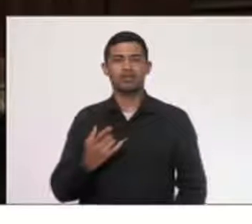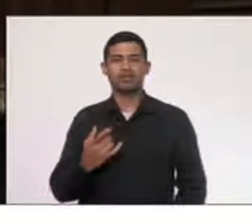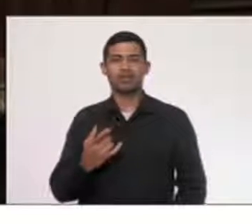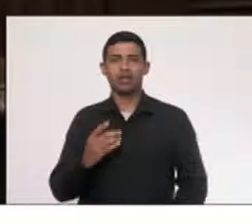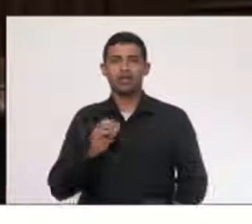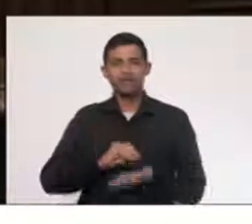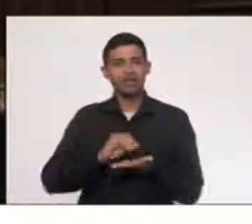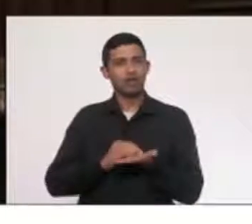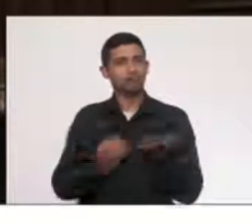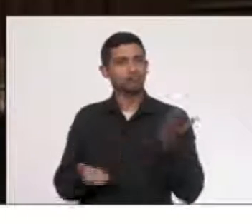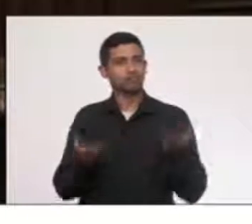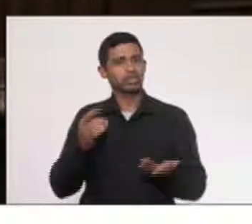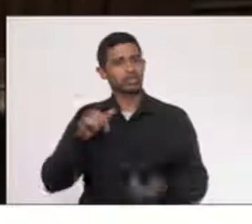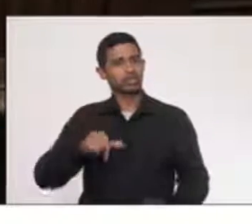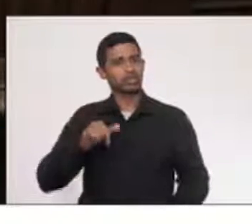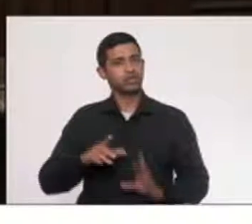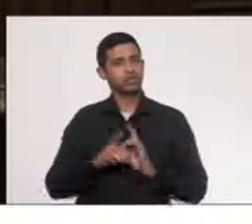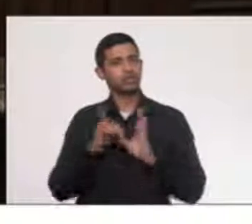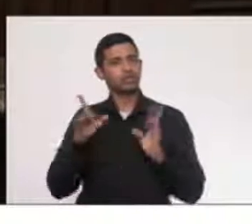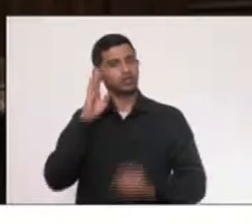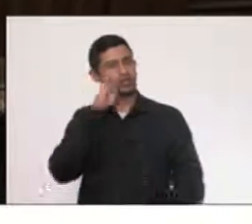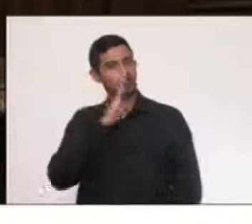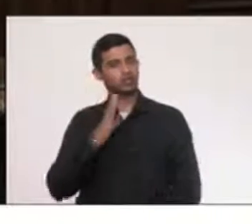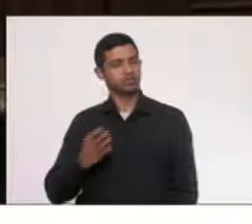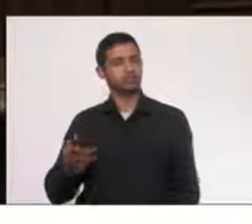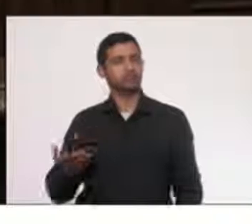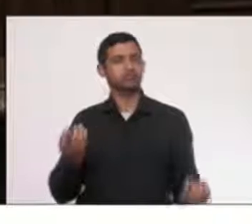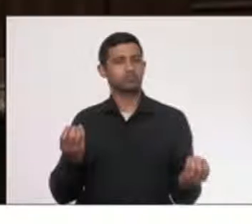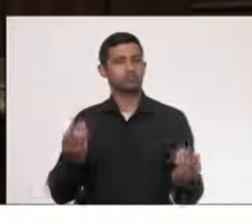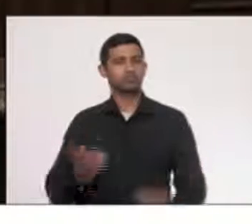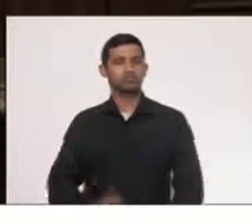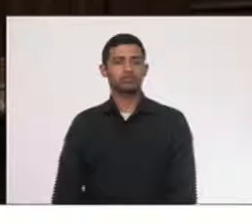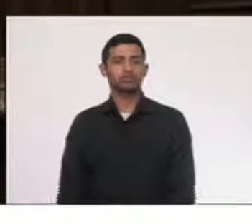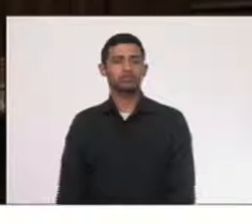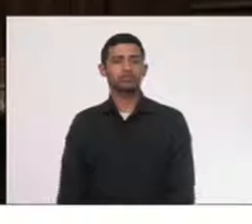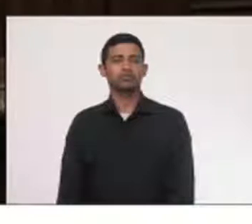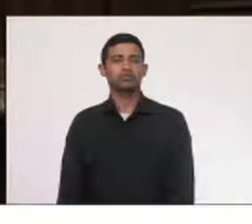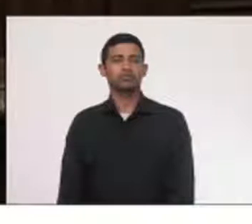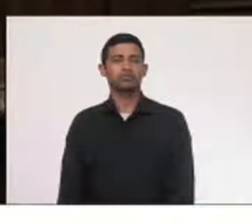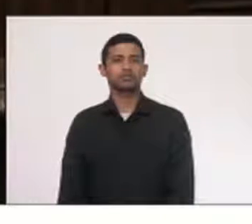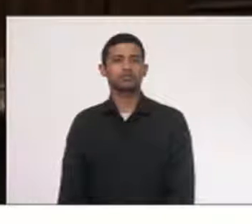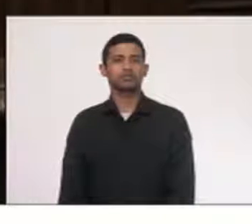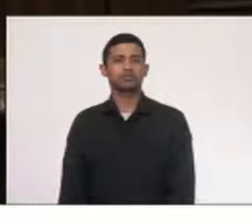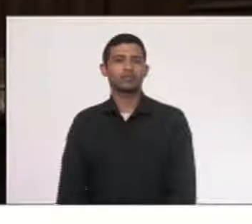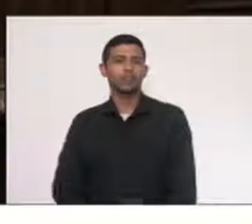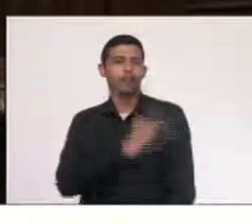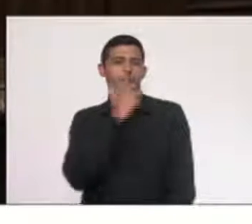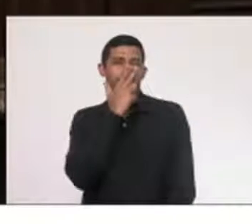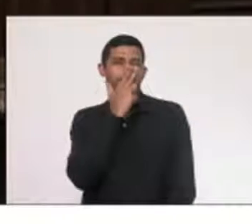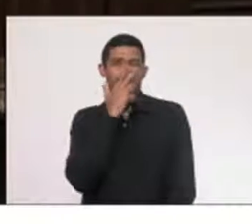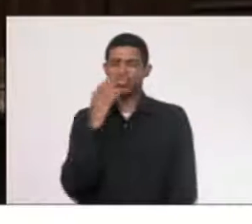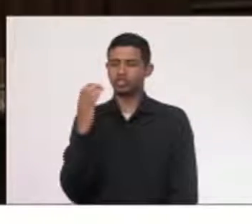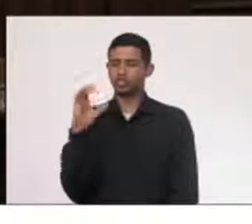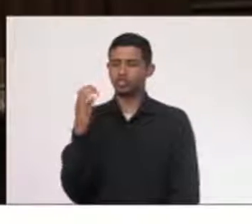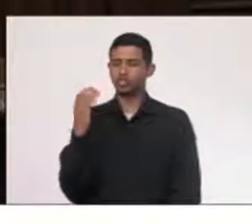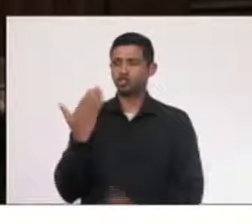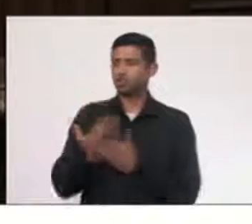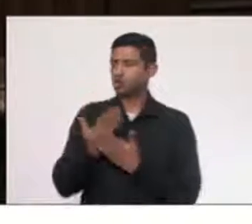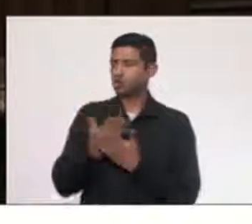na democracia brasileira, onde se despreza a produção